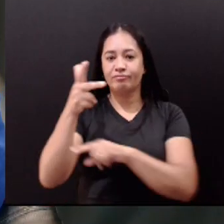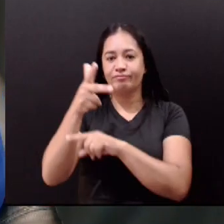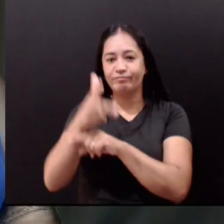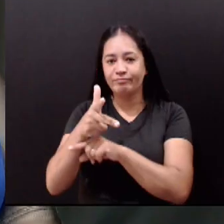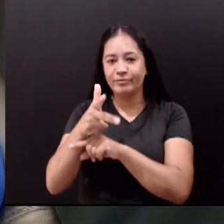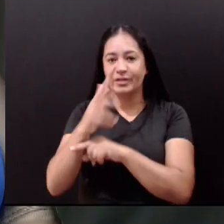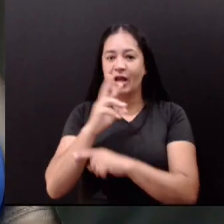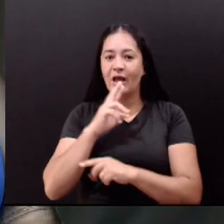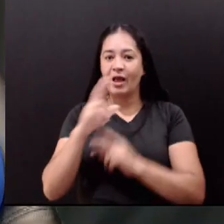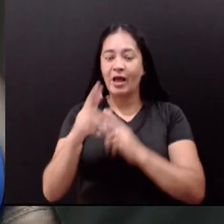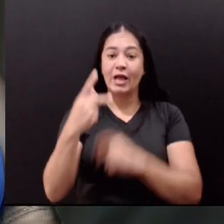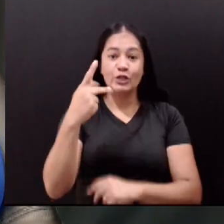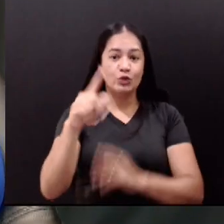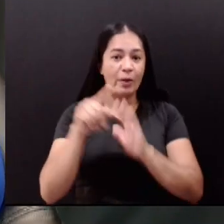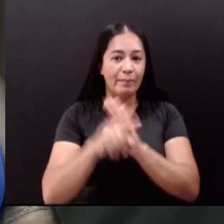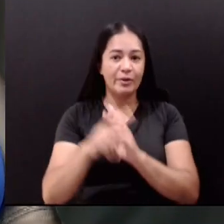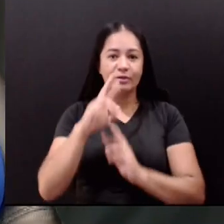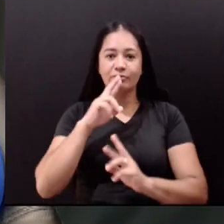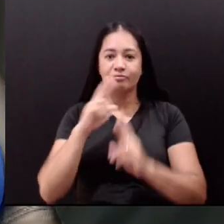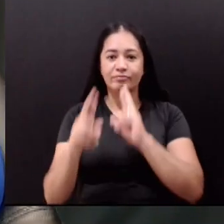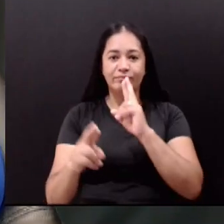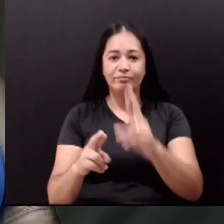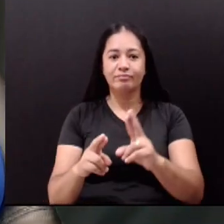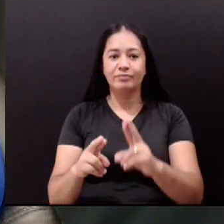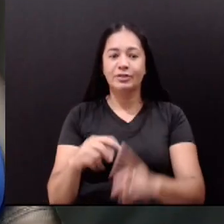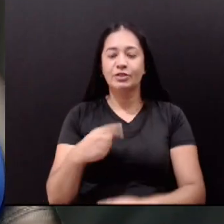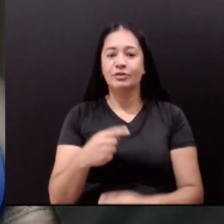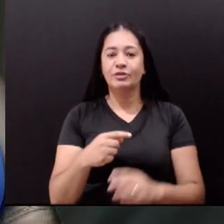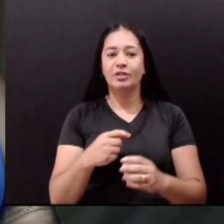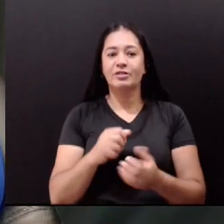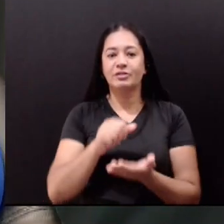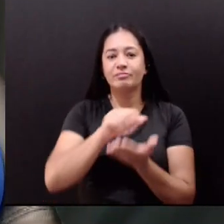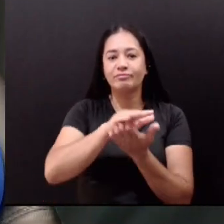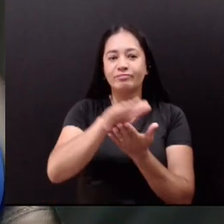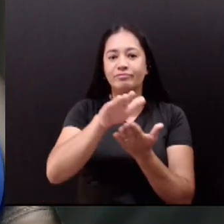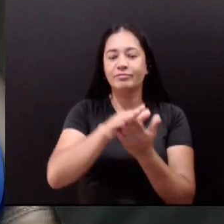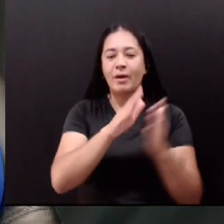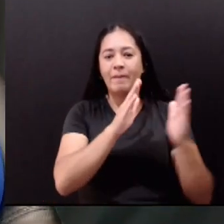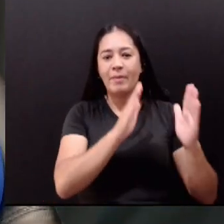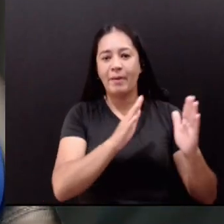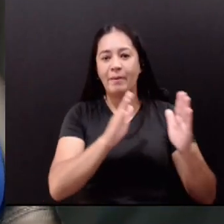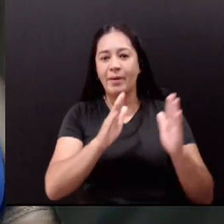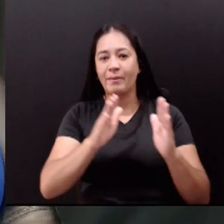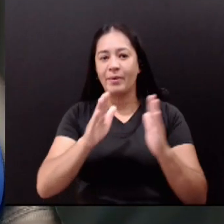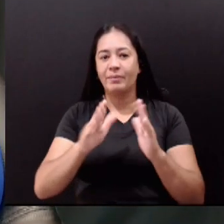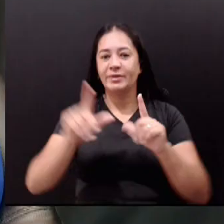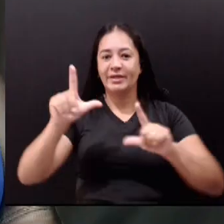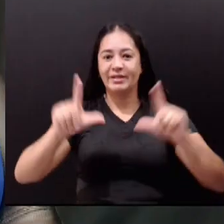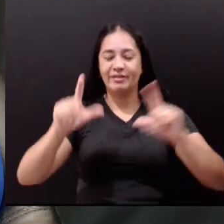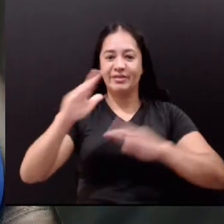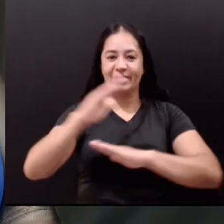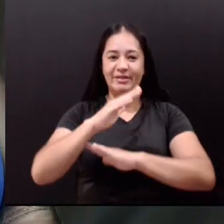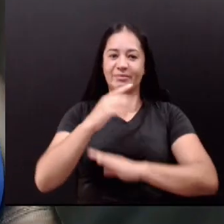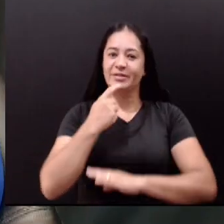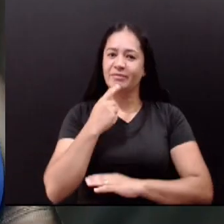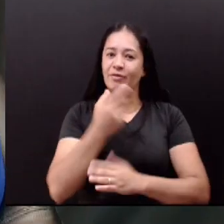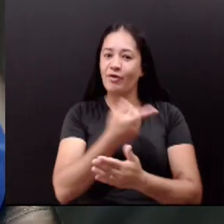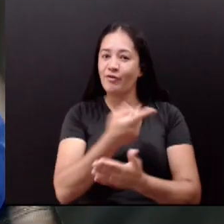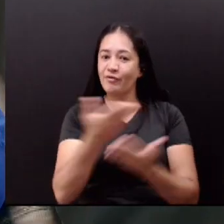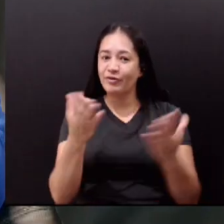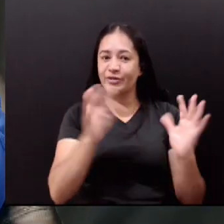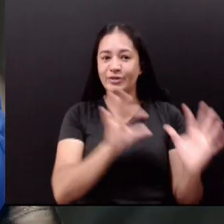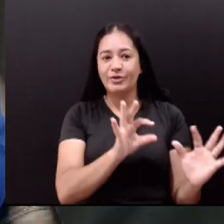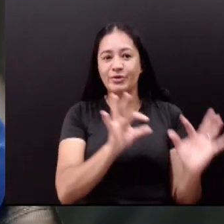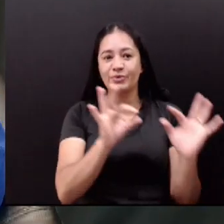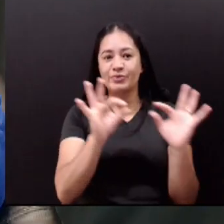pergunta e nós vamos distribuir em toda a programação da TV Câmara Campinas. Então, você assistindo a TV Câmara